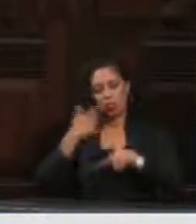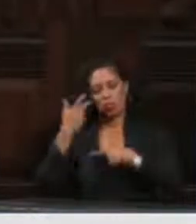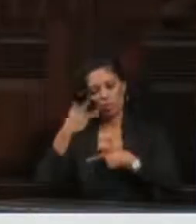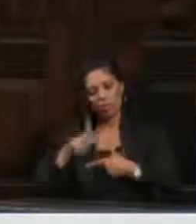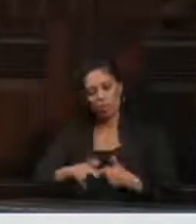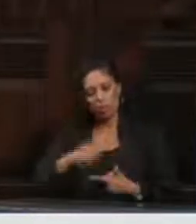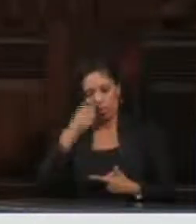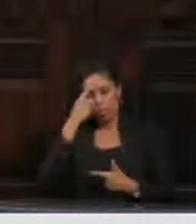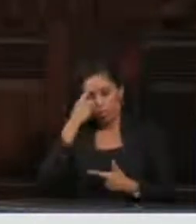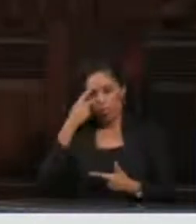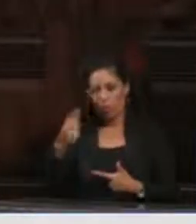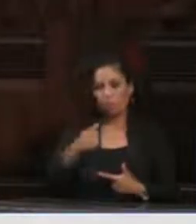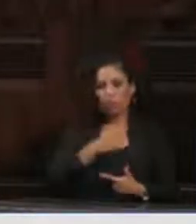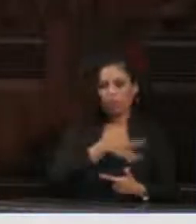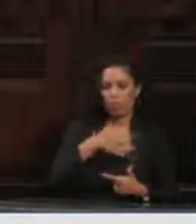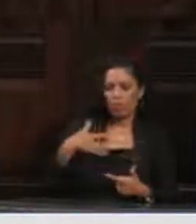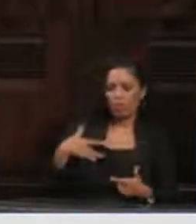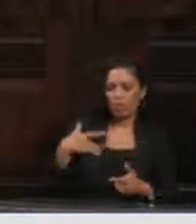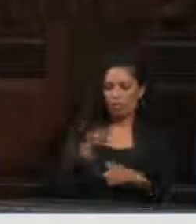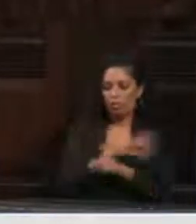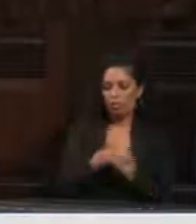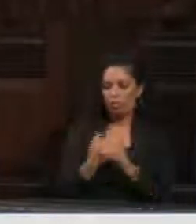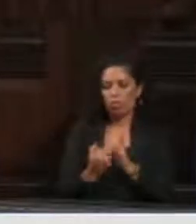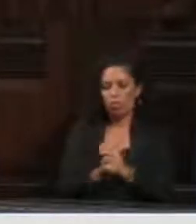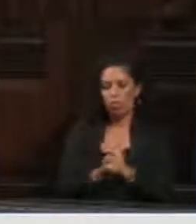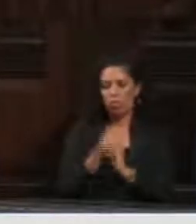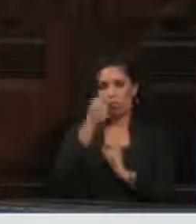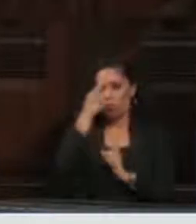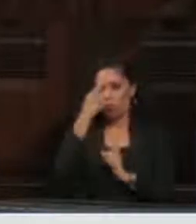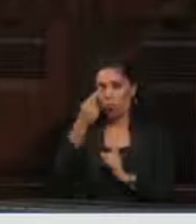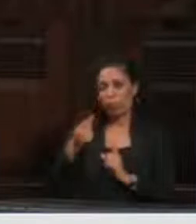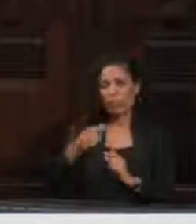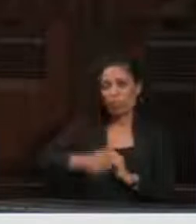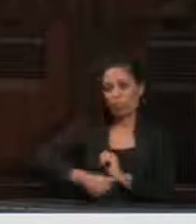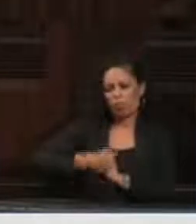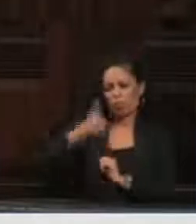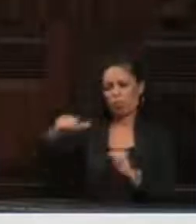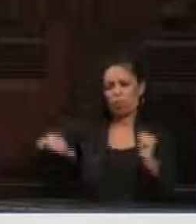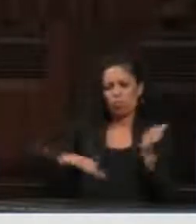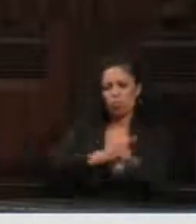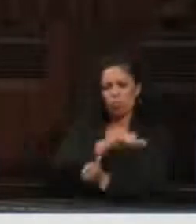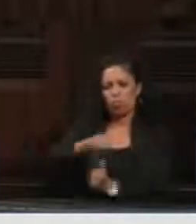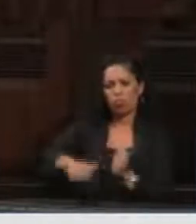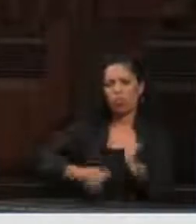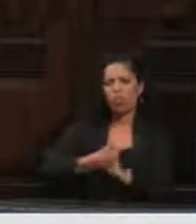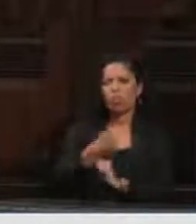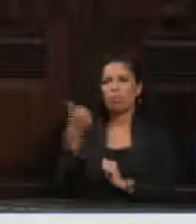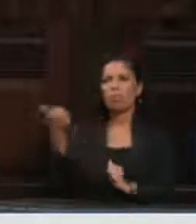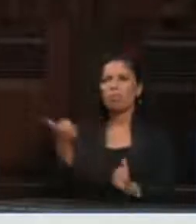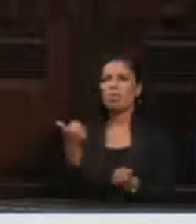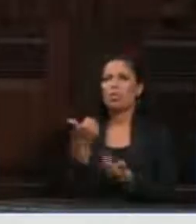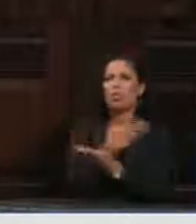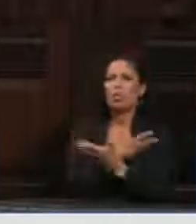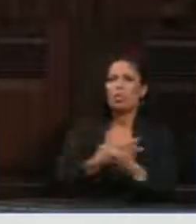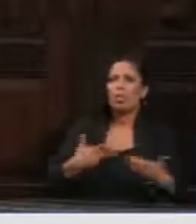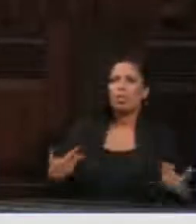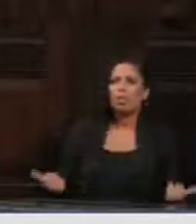que pensa na saúde da população, que pensa em melhorar os serviços